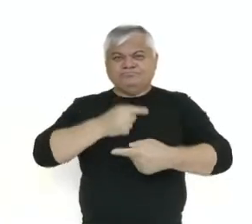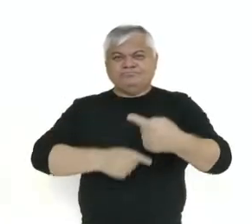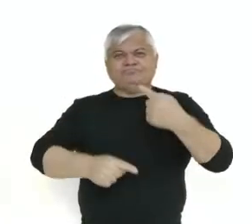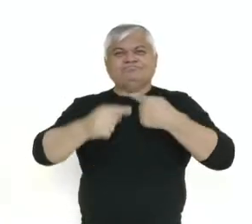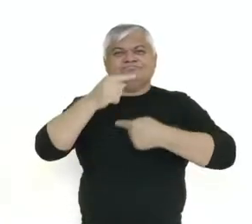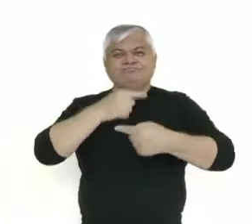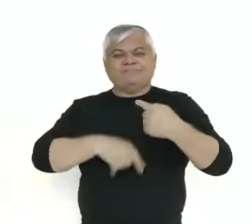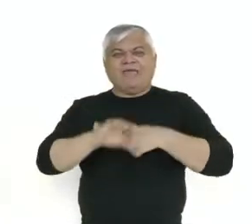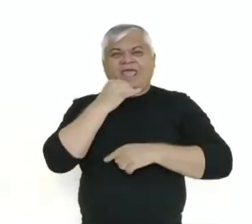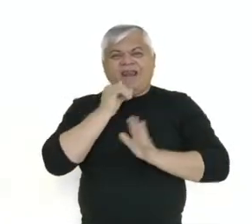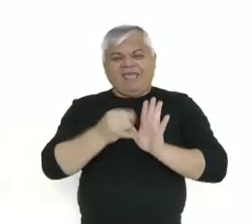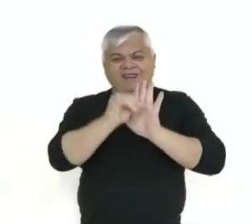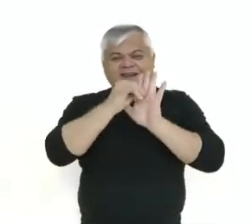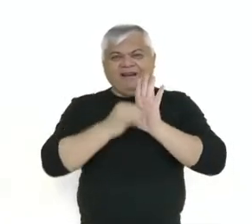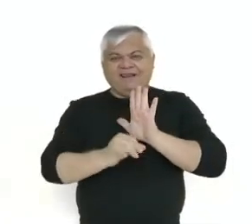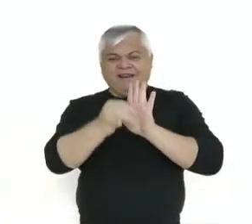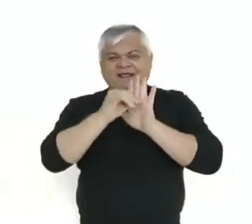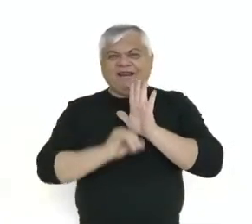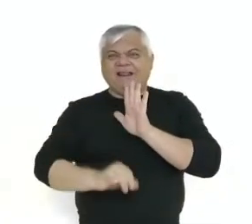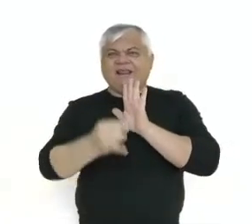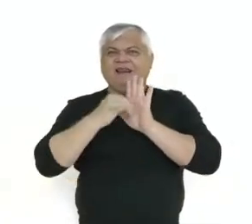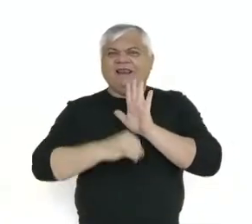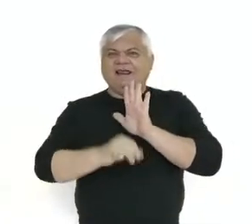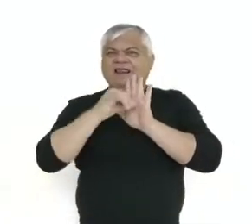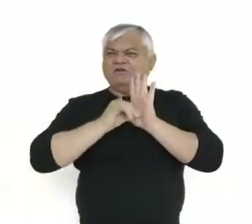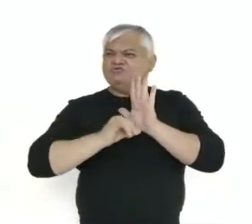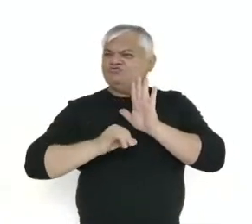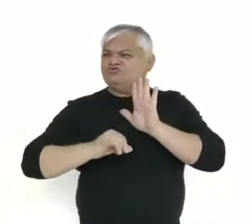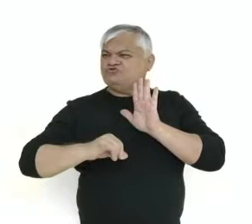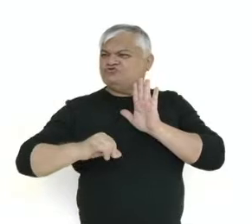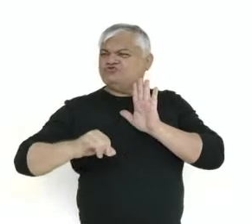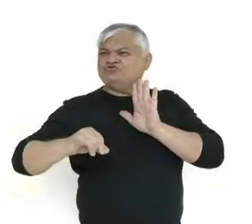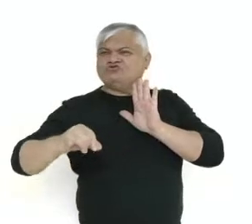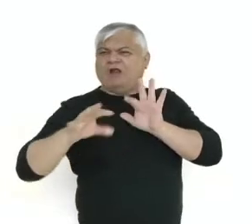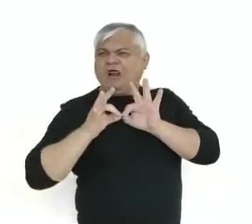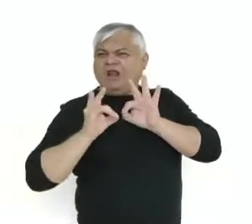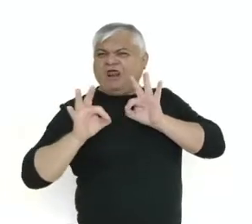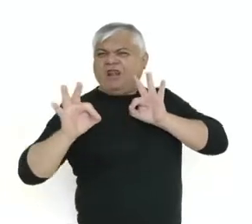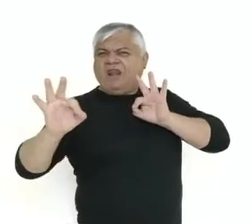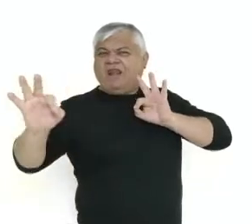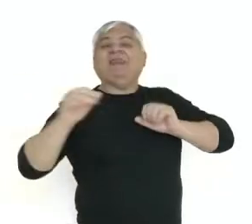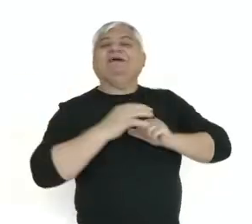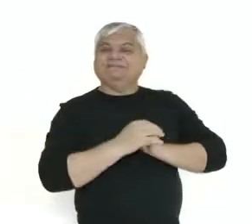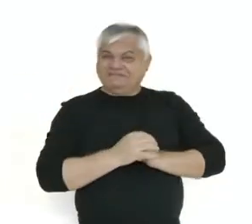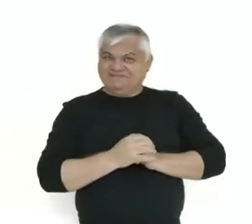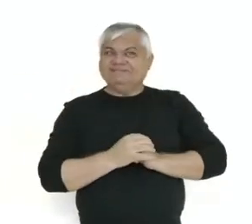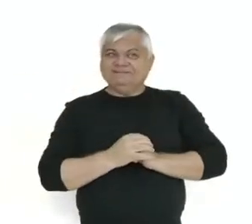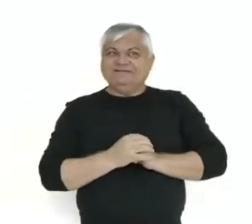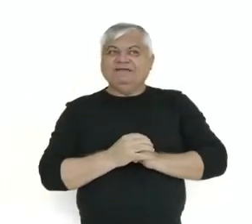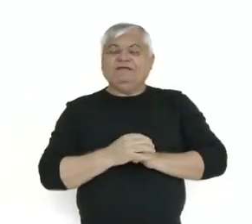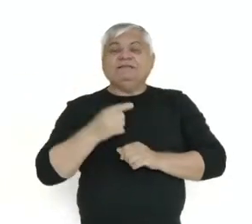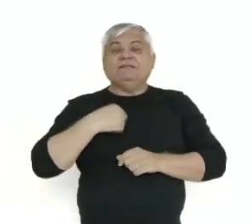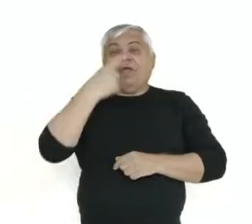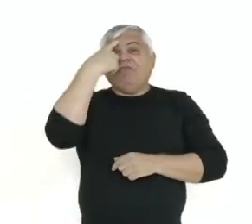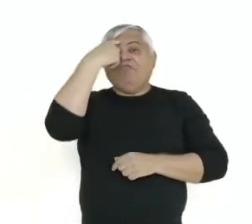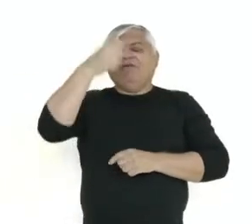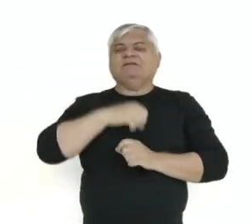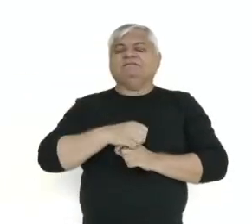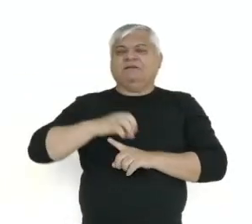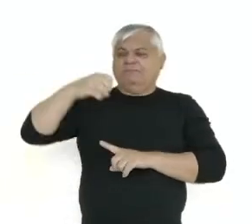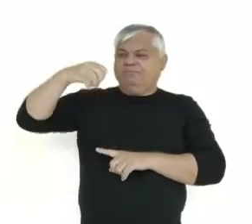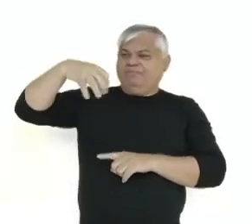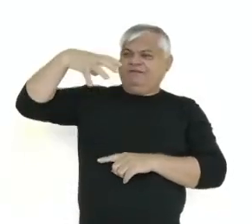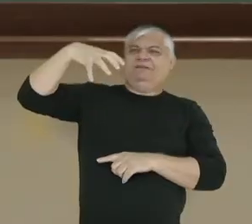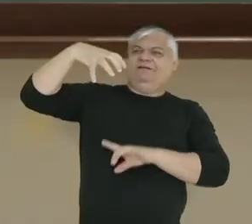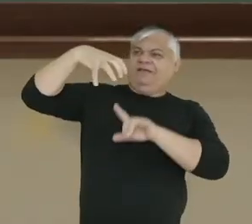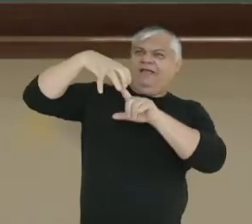corrente elétrica a longas distâncias, a partir de usinas elétricas. A invenção da lâmpada elétrica no